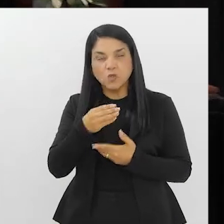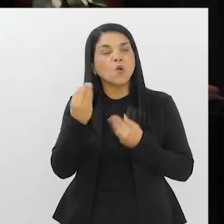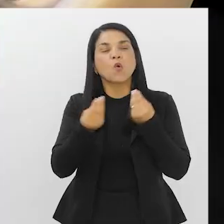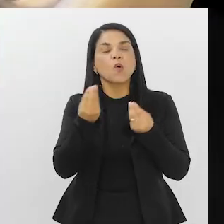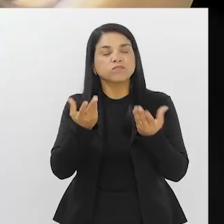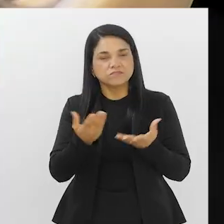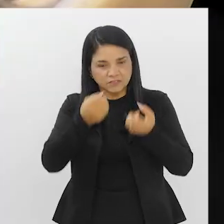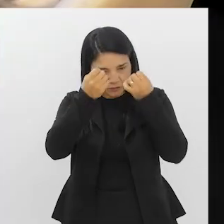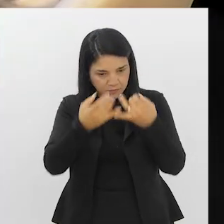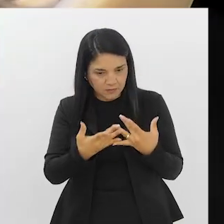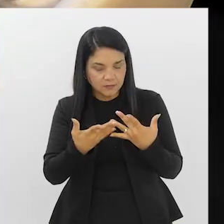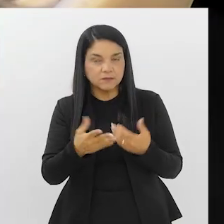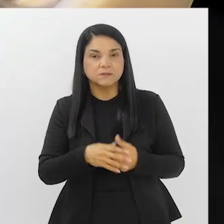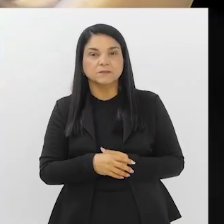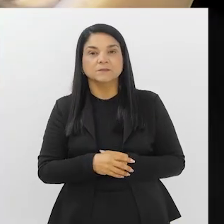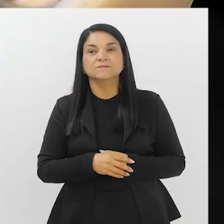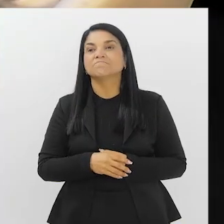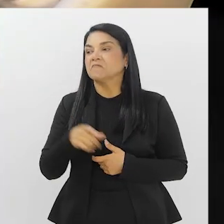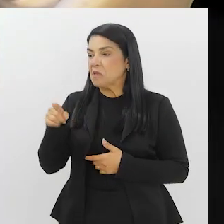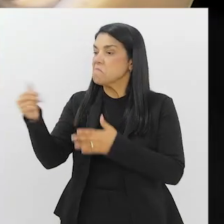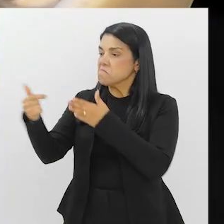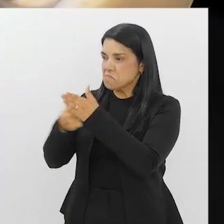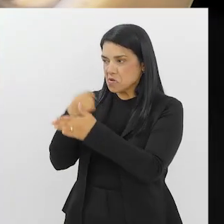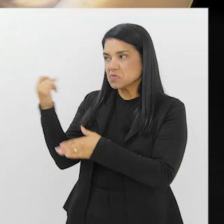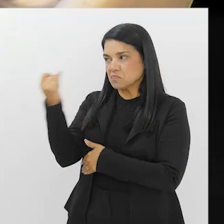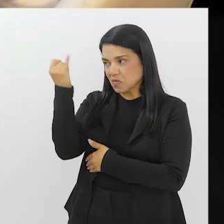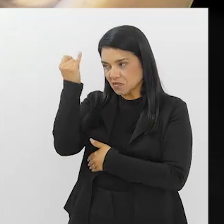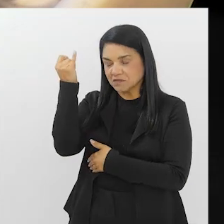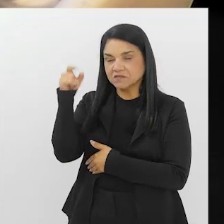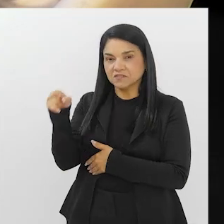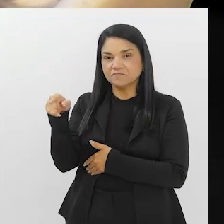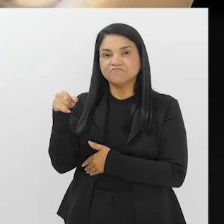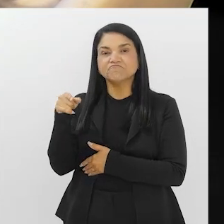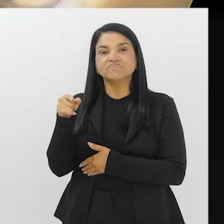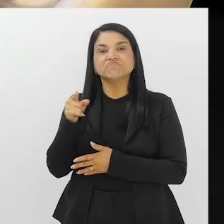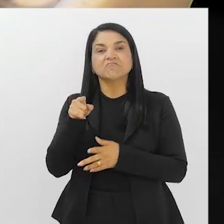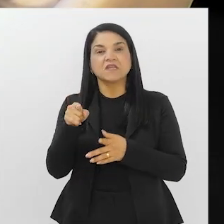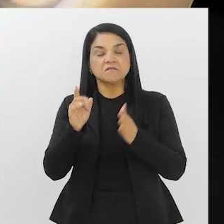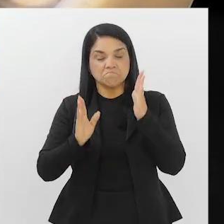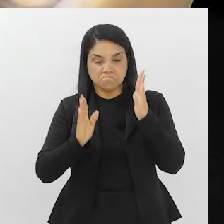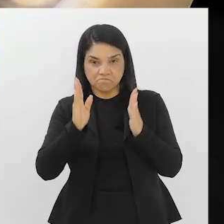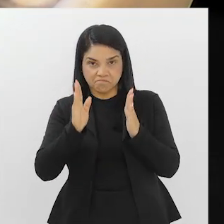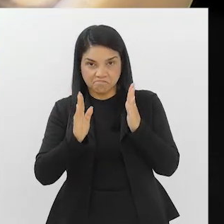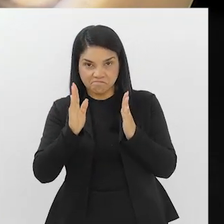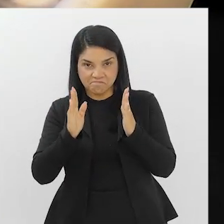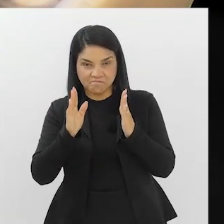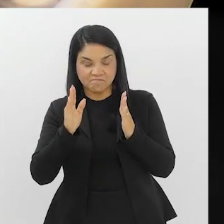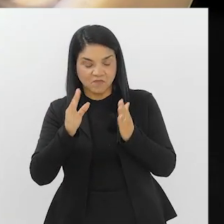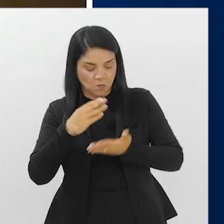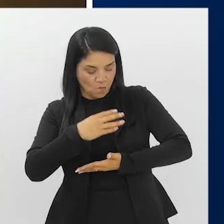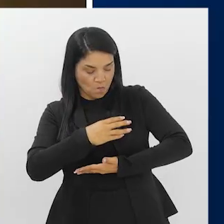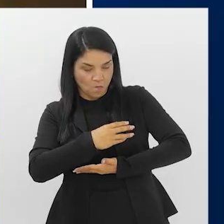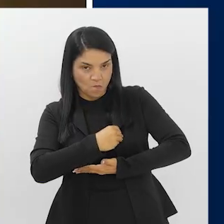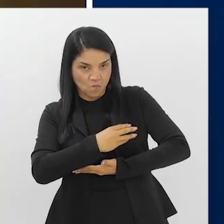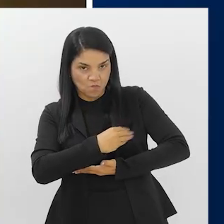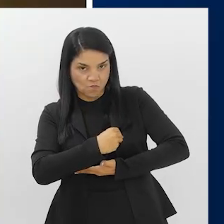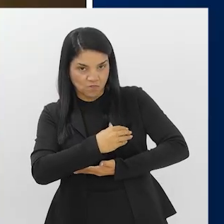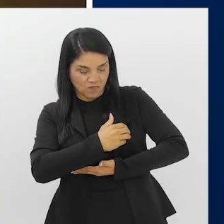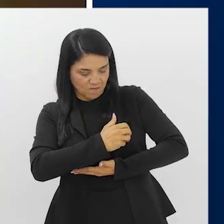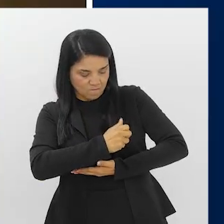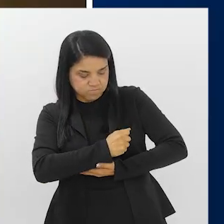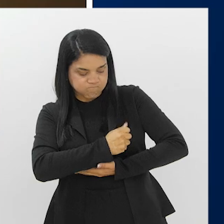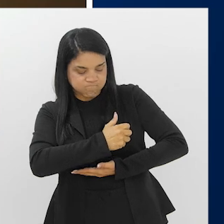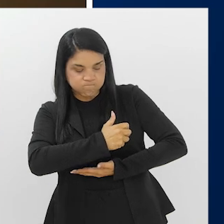funciona? Nossa, esse é um assunto super importante, porque nesse ponto aí é quando às vezes